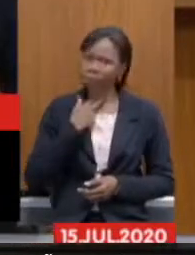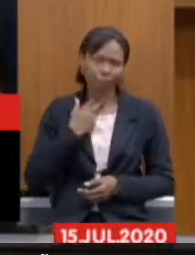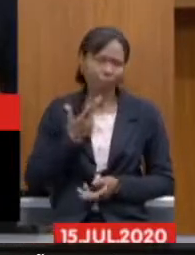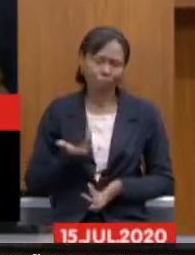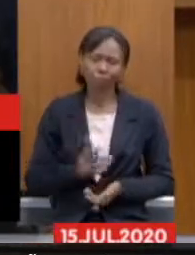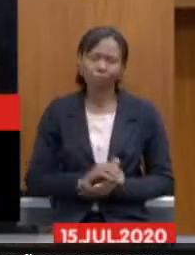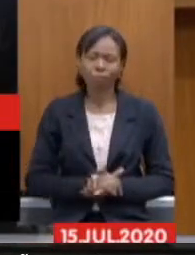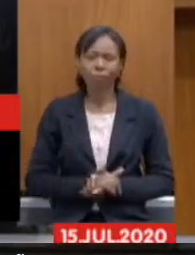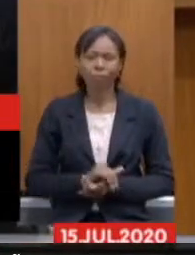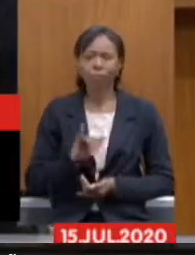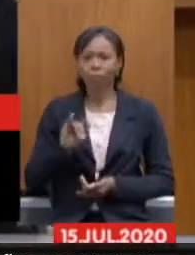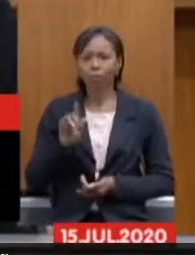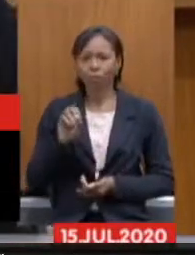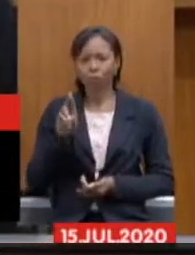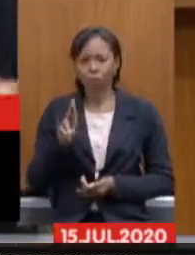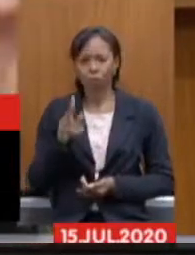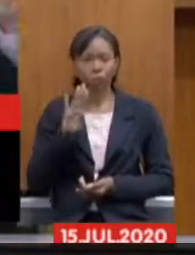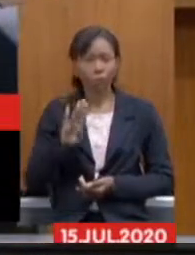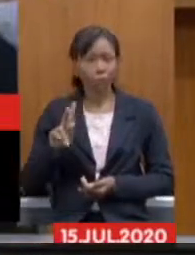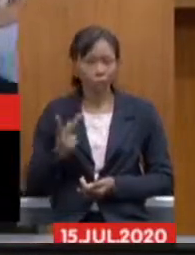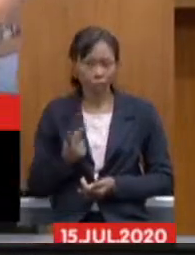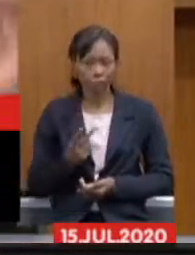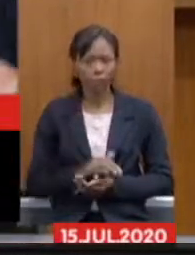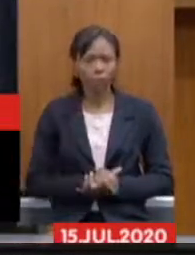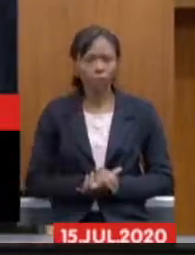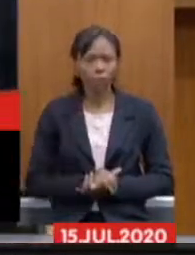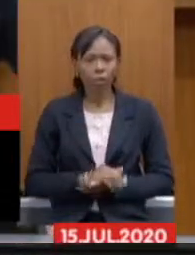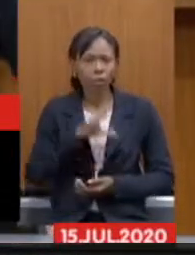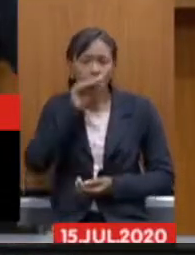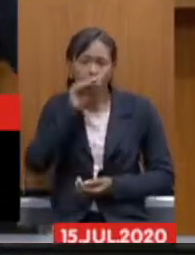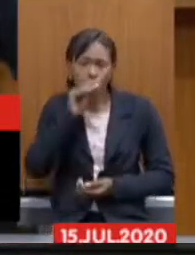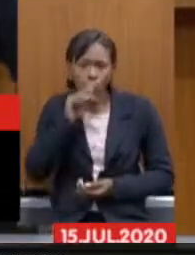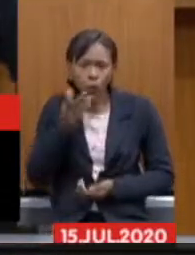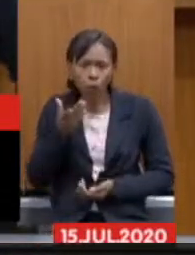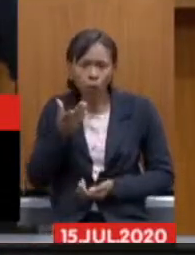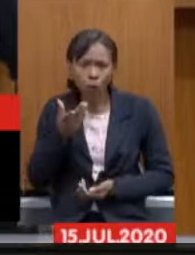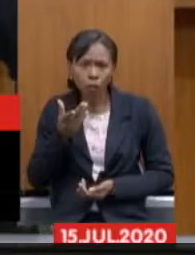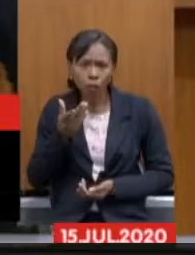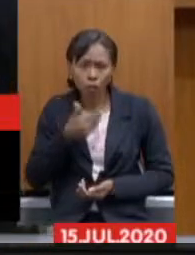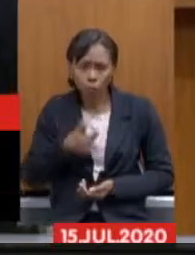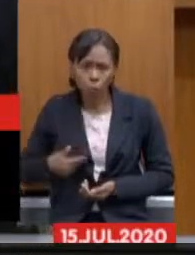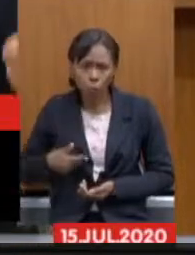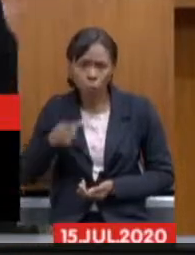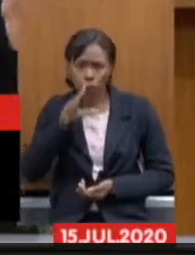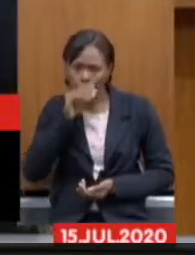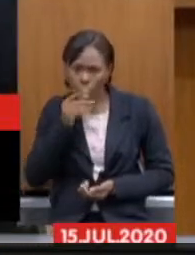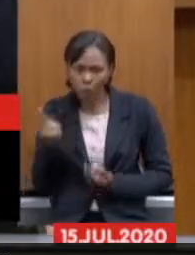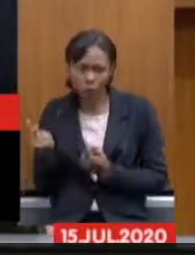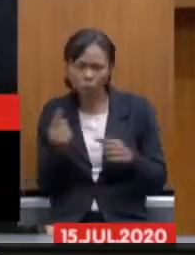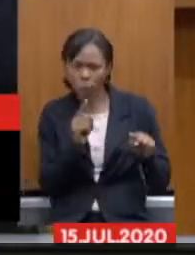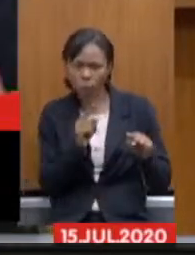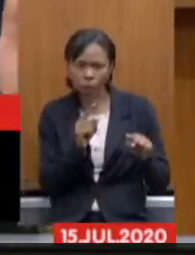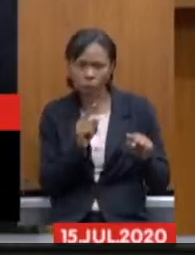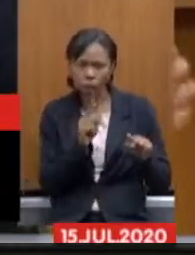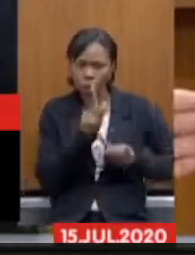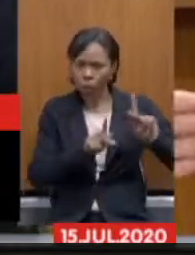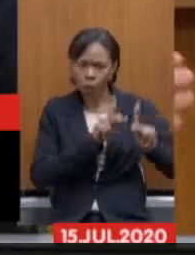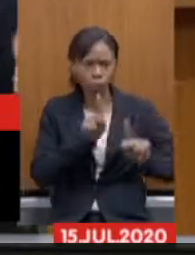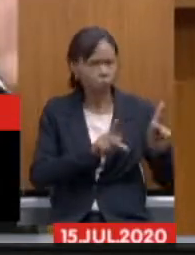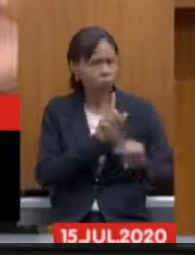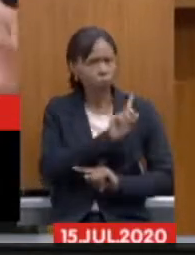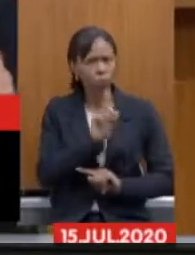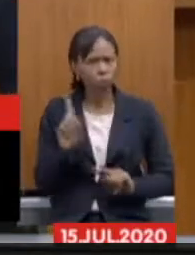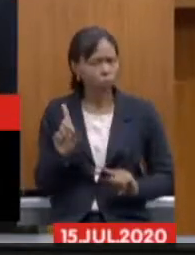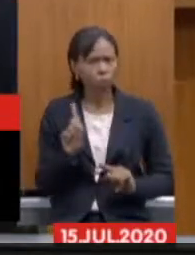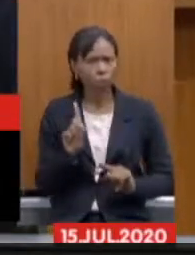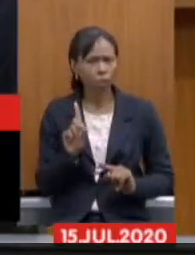de belo horizonte os servidores públicos não são inimigos da população não é ofensivo defender a previdência